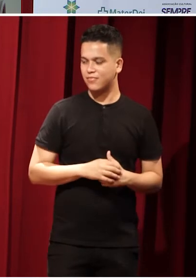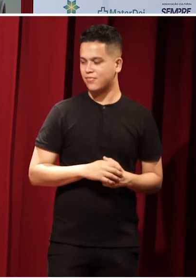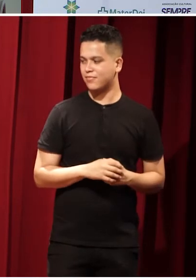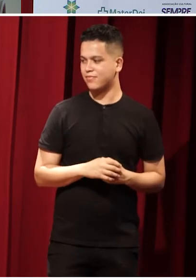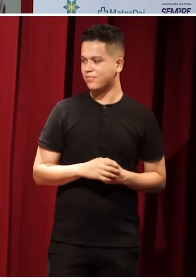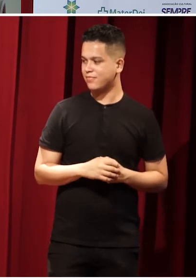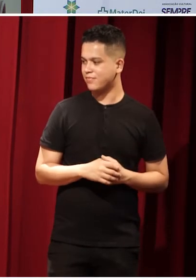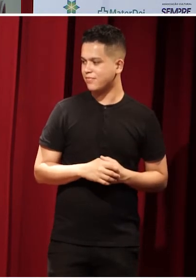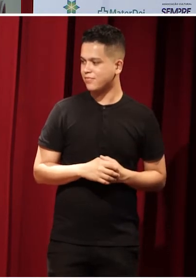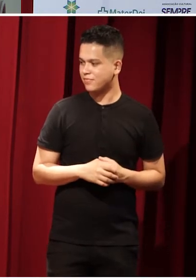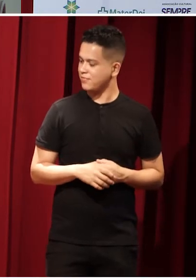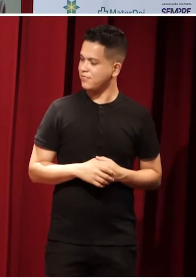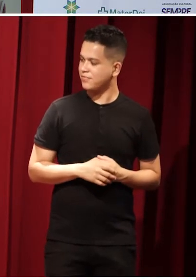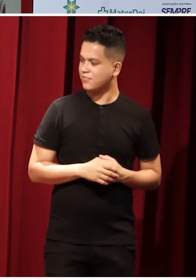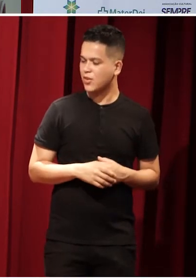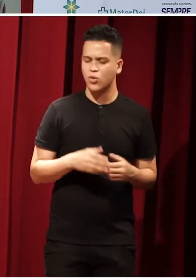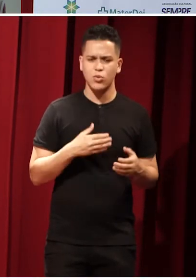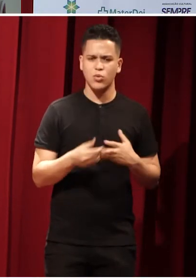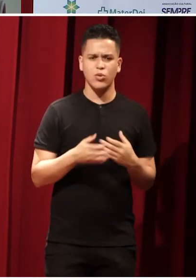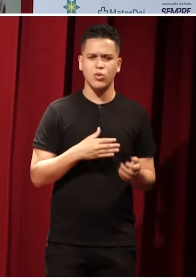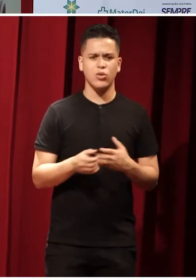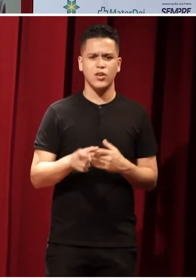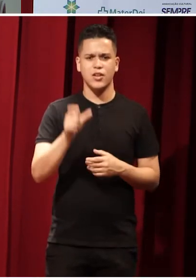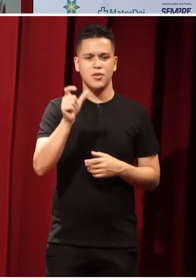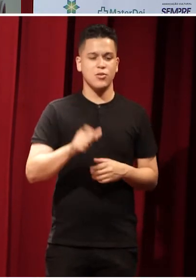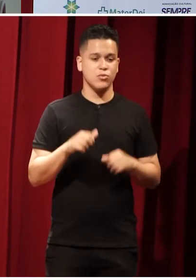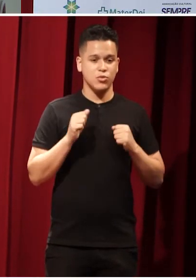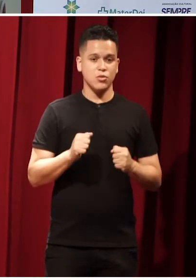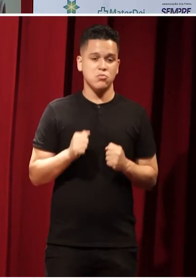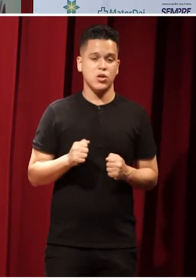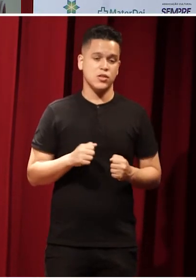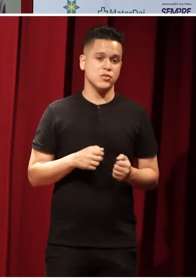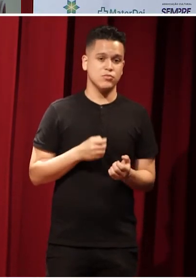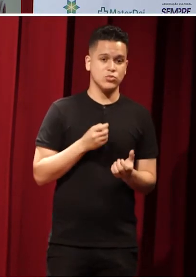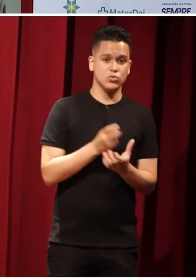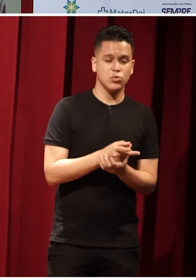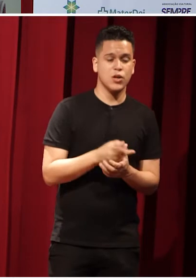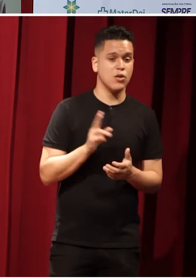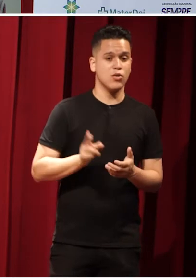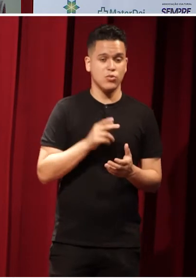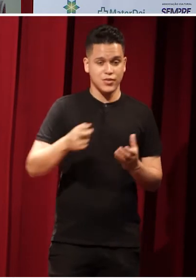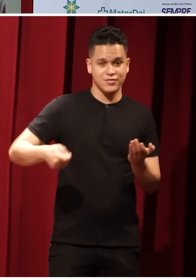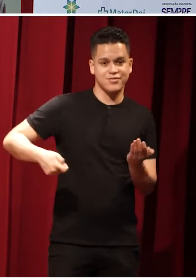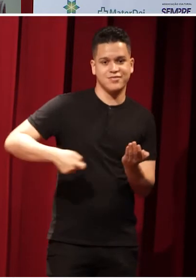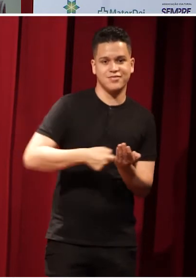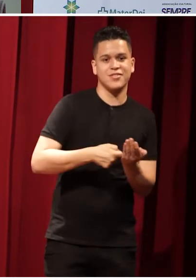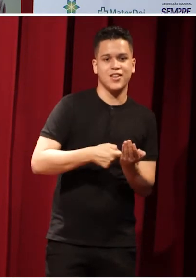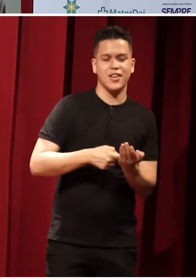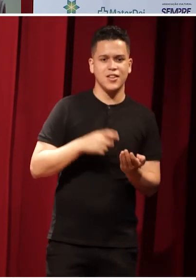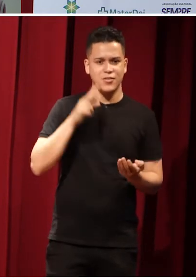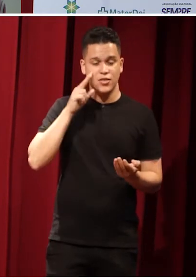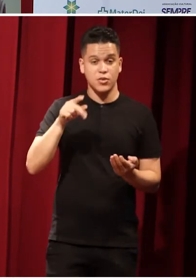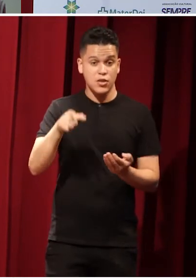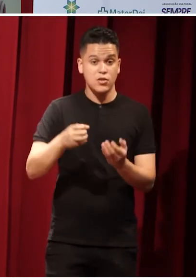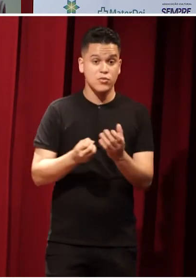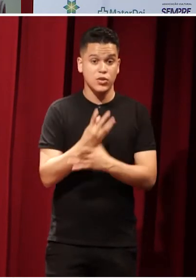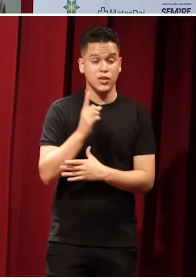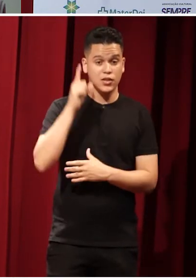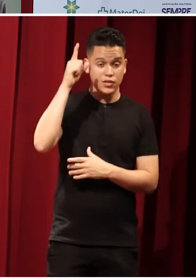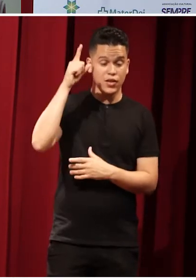Essa maquininha que permite que qualquer vendedor de coco possa passar cartão. Gente. Esse negócio foi